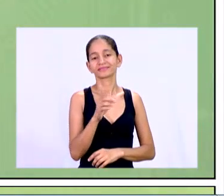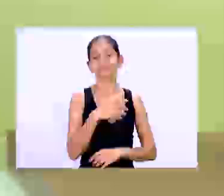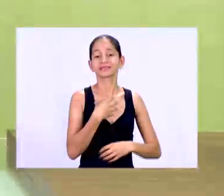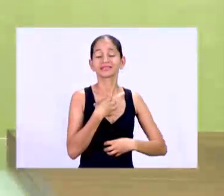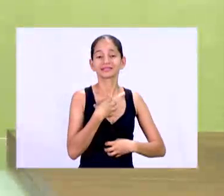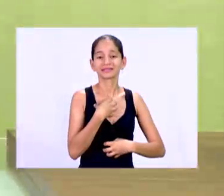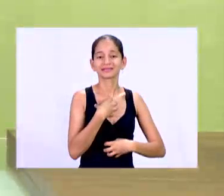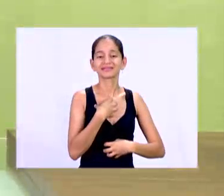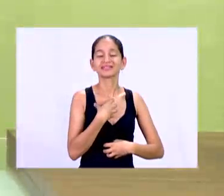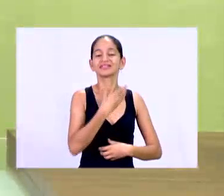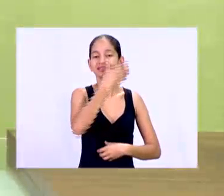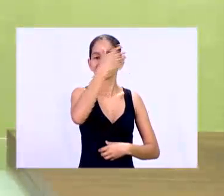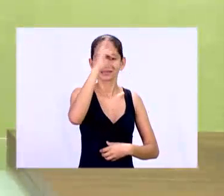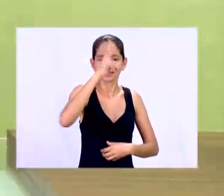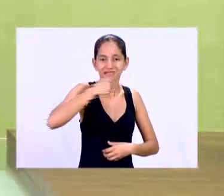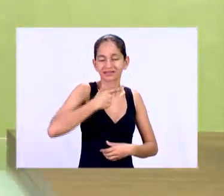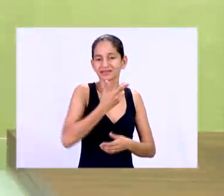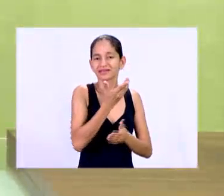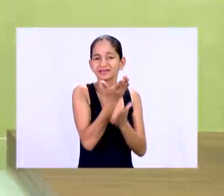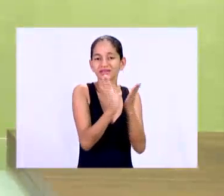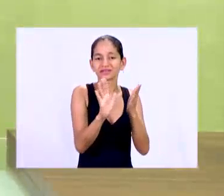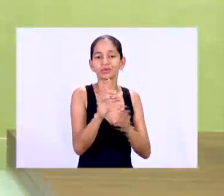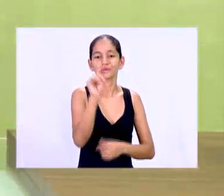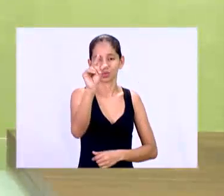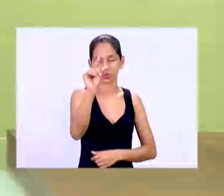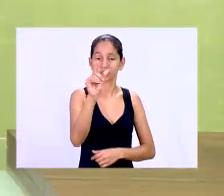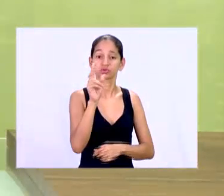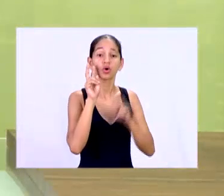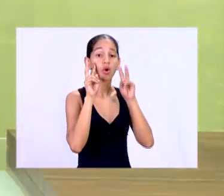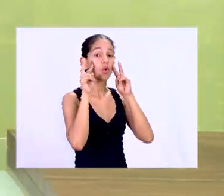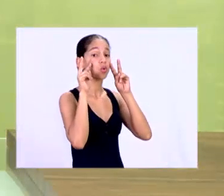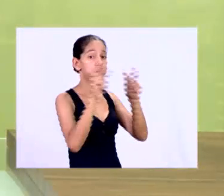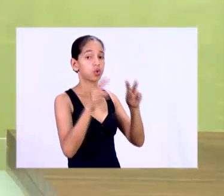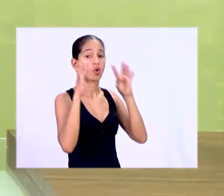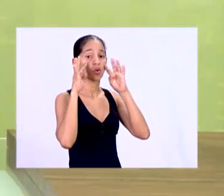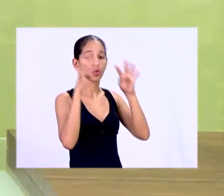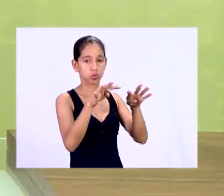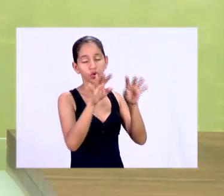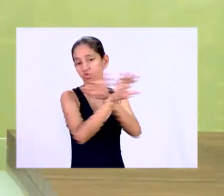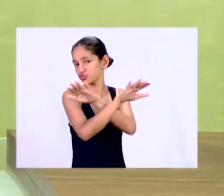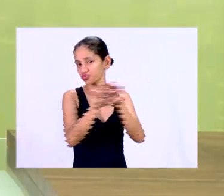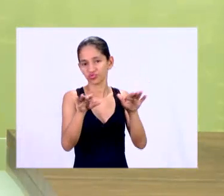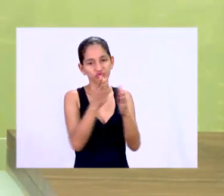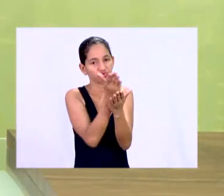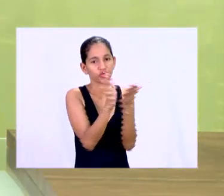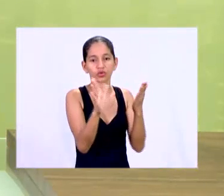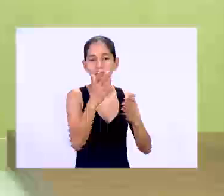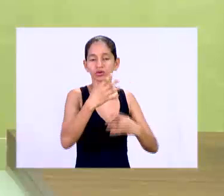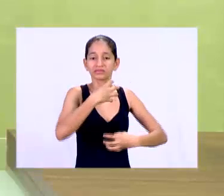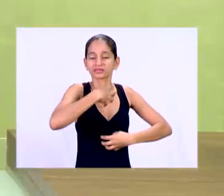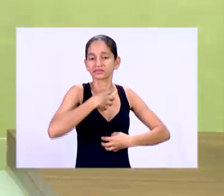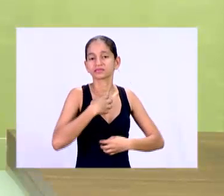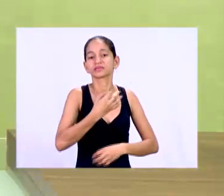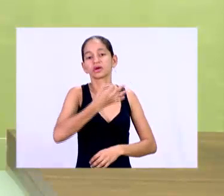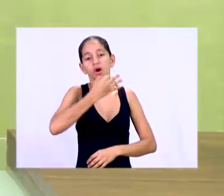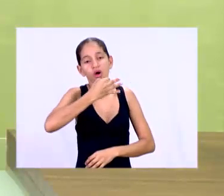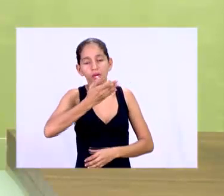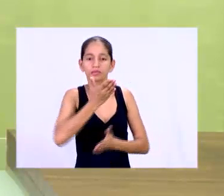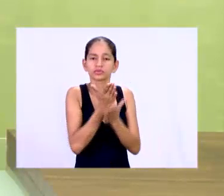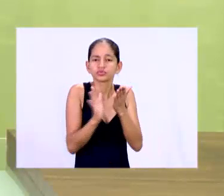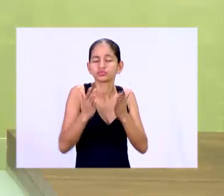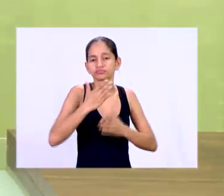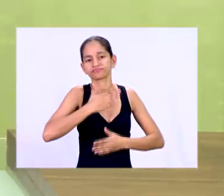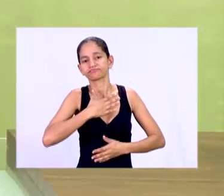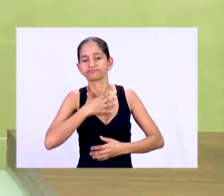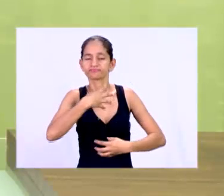experiência que eu pedi para que vocês fizerem é interessante por quê? Porque eu tiro do sujeito, desse